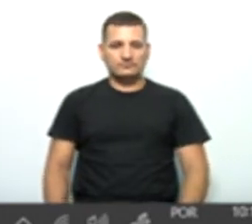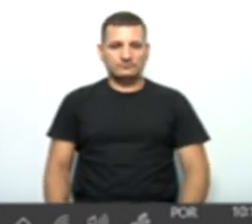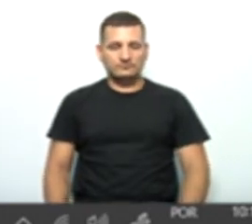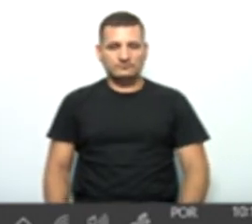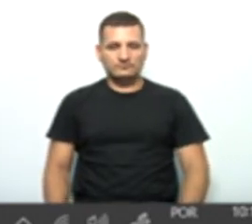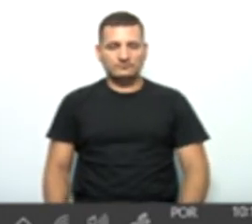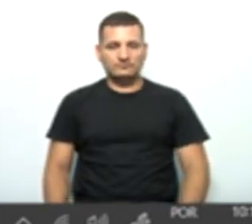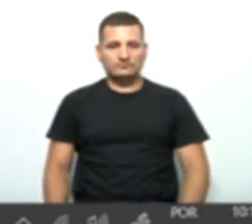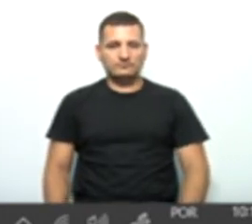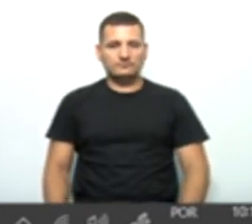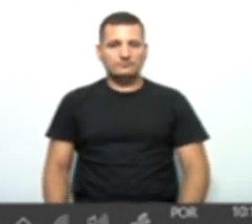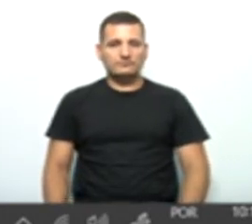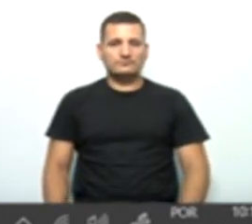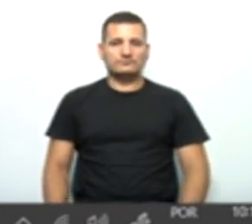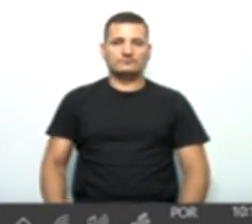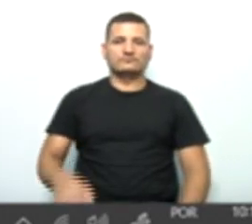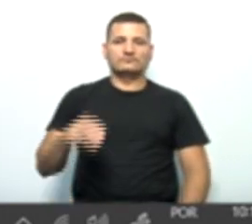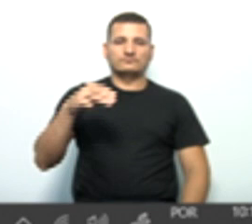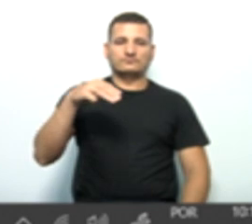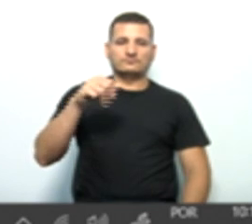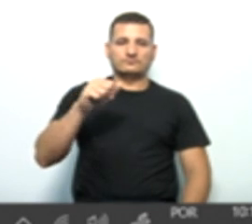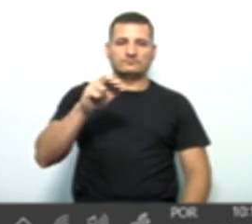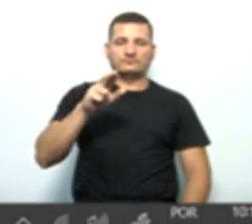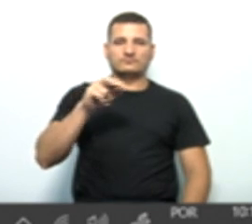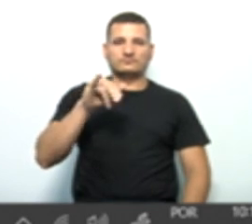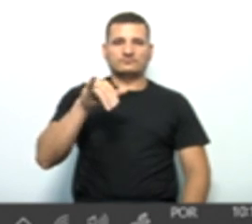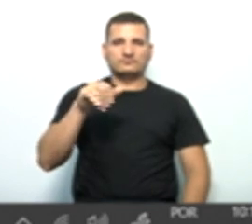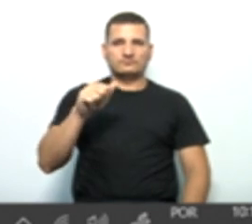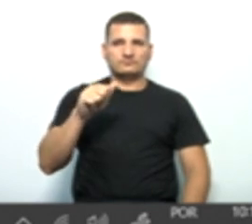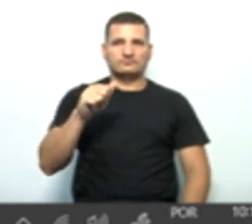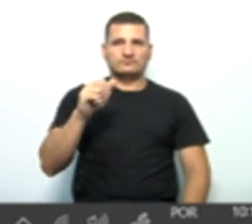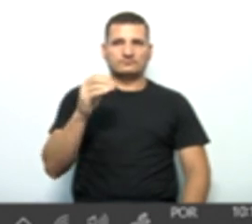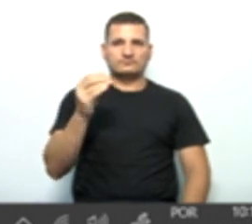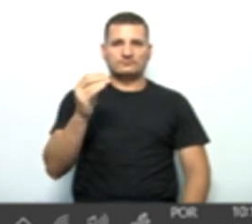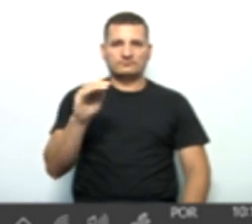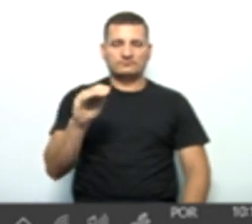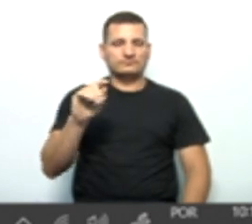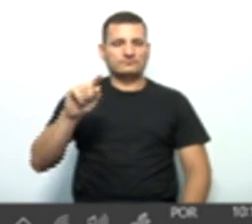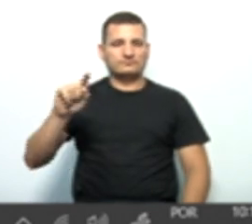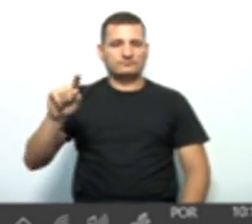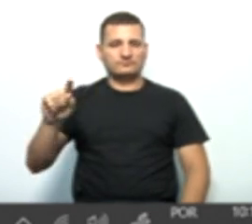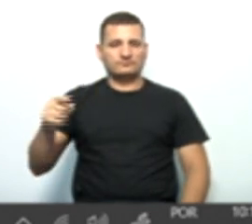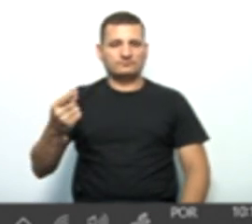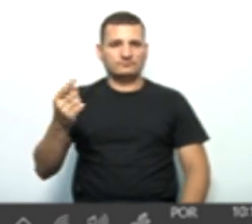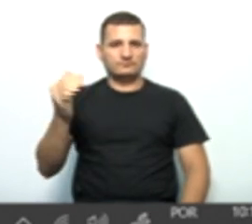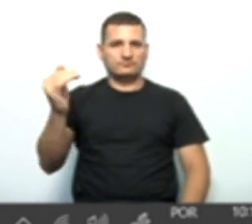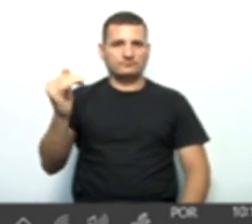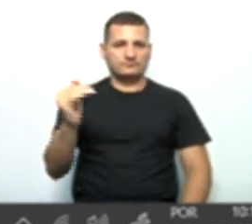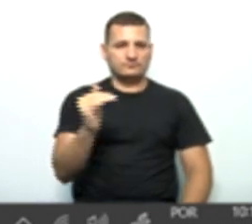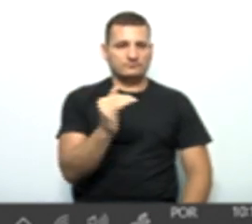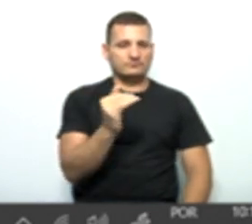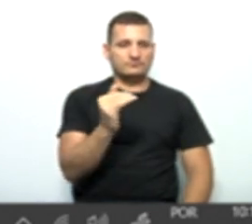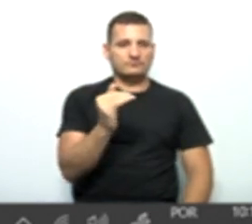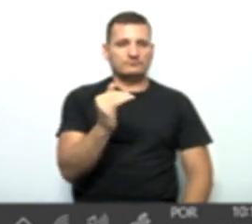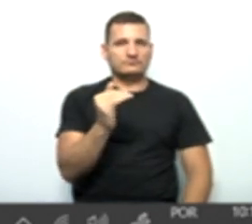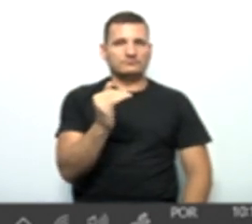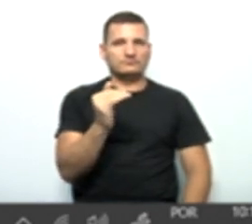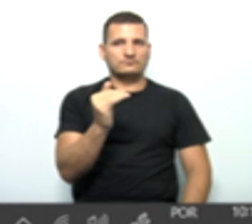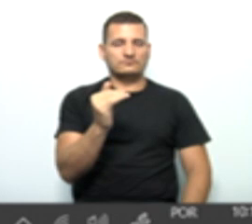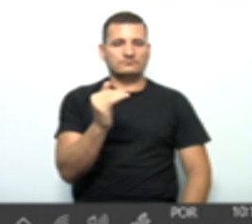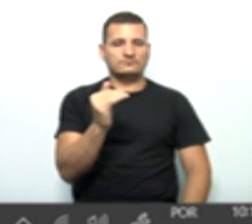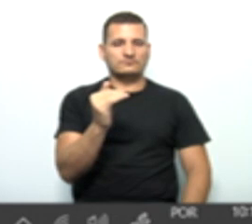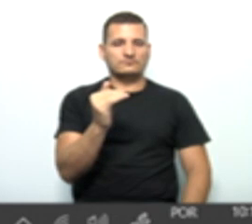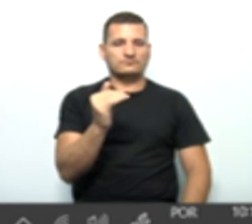Vou colocar aqui Maria. Boto vírgula. Aí aqui